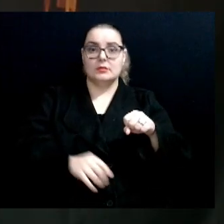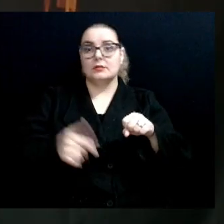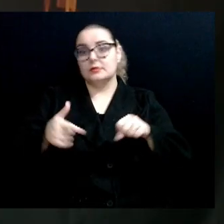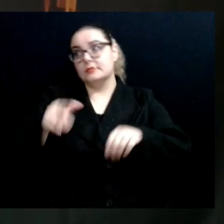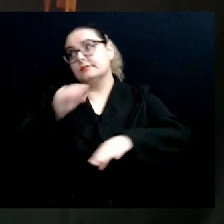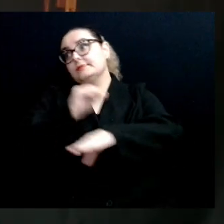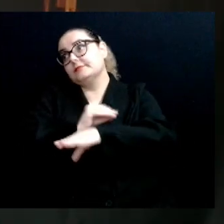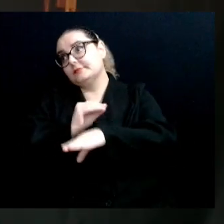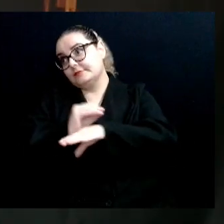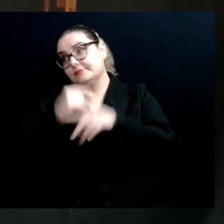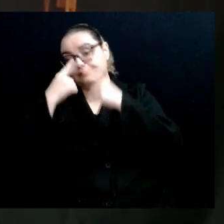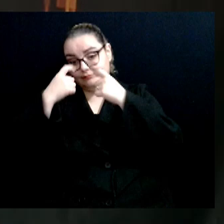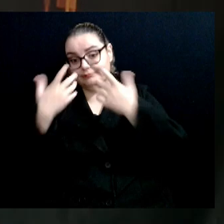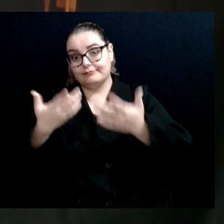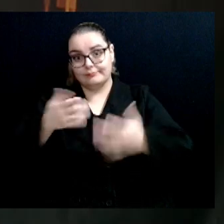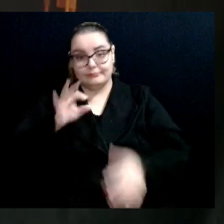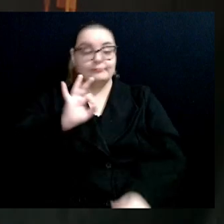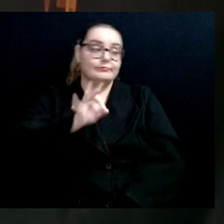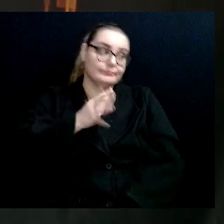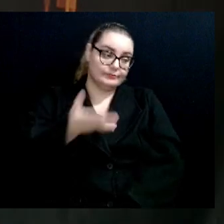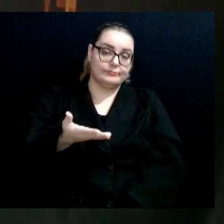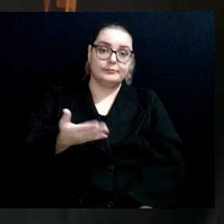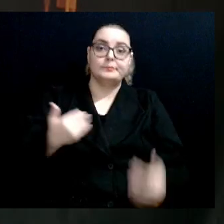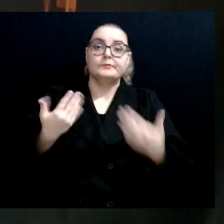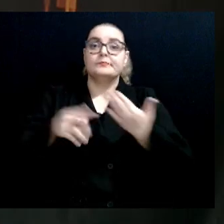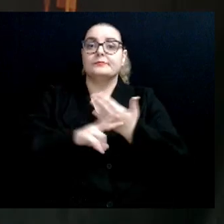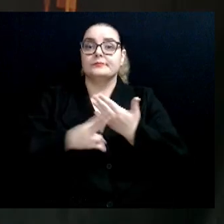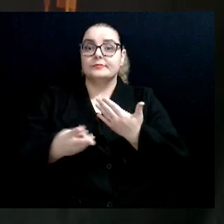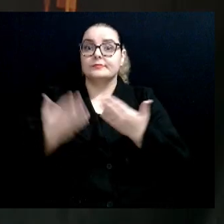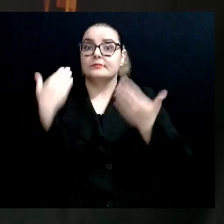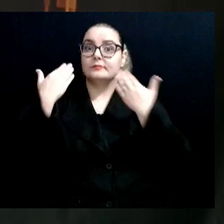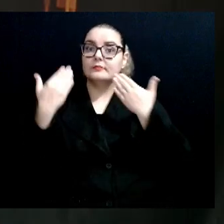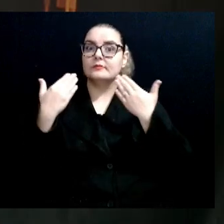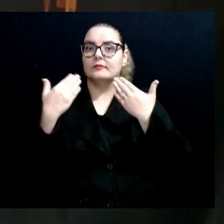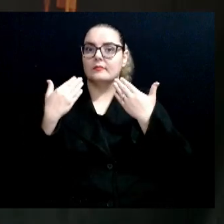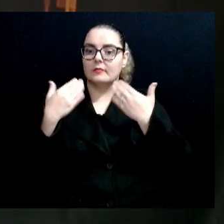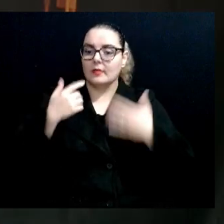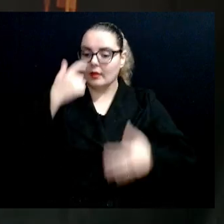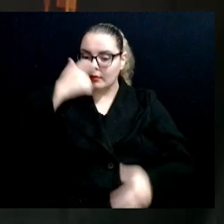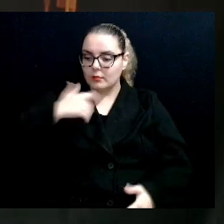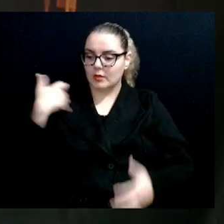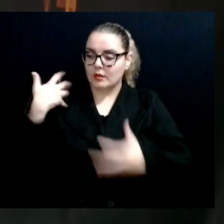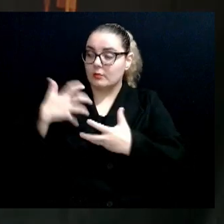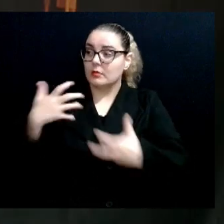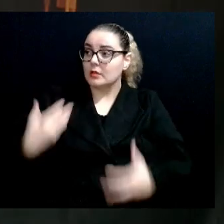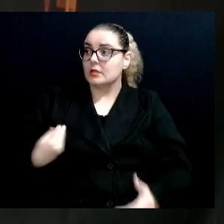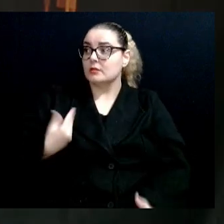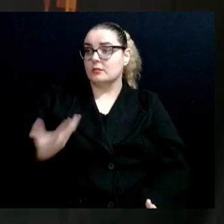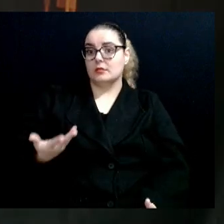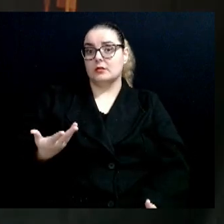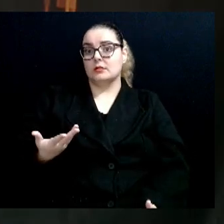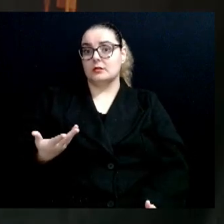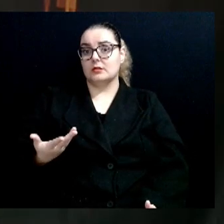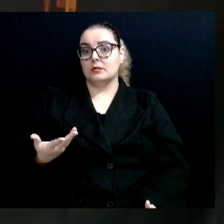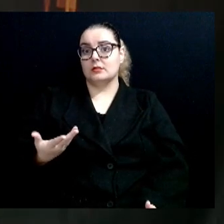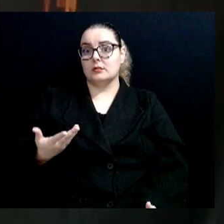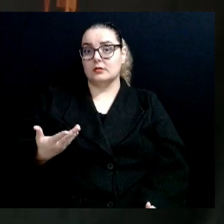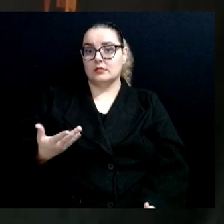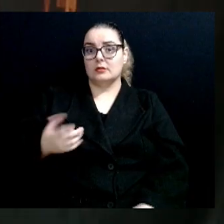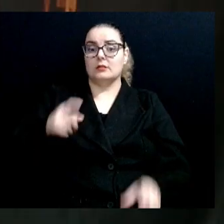agressor, Exatamente. né? E qual que é o impacto psicológico que traz para a vida dessa pessoa idosa que está